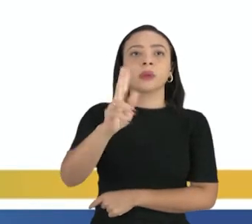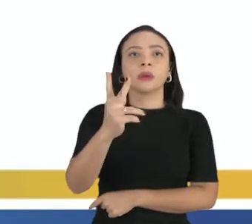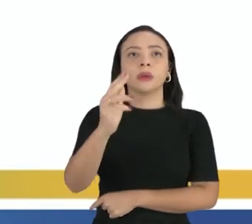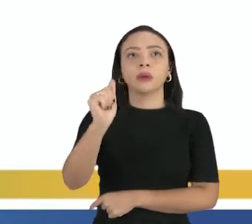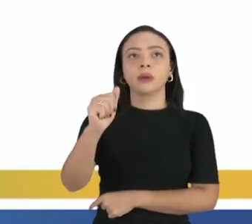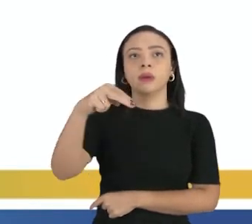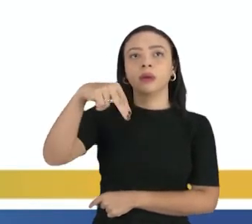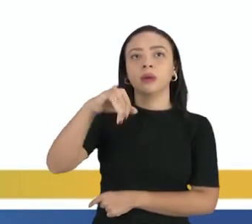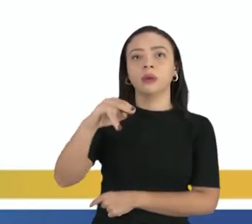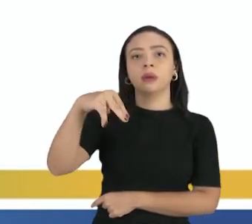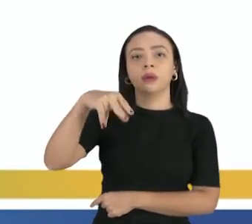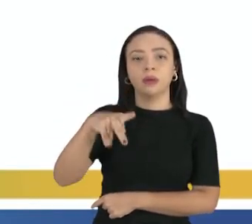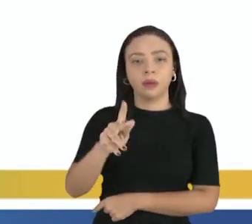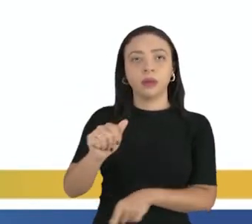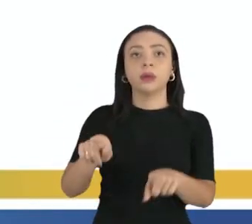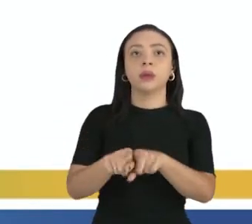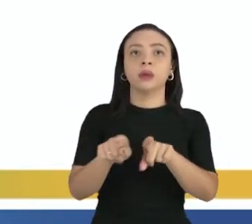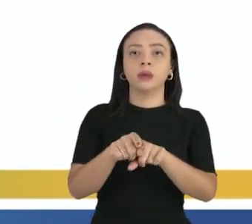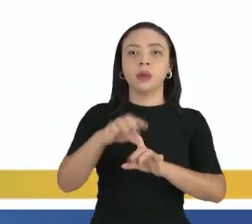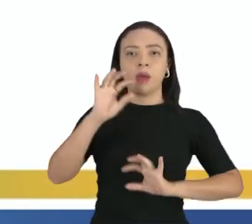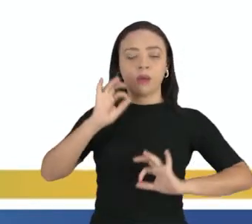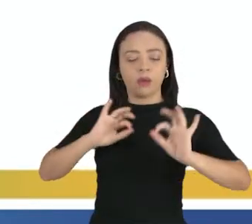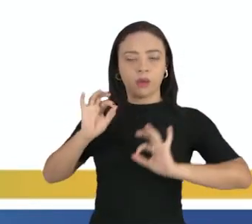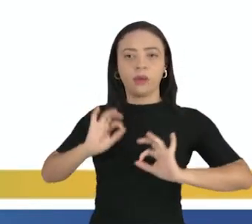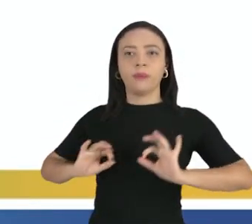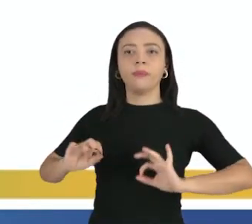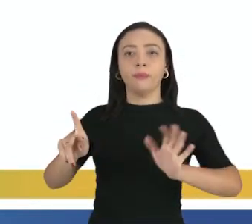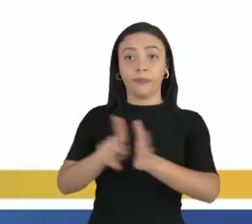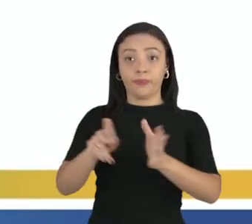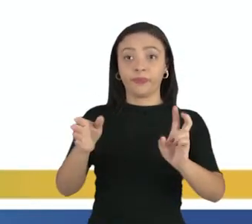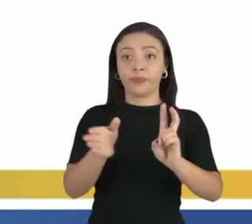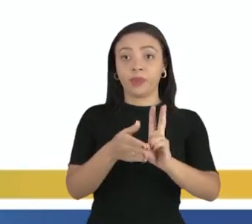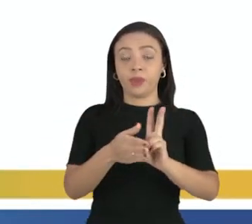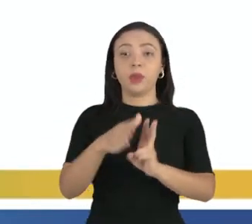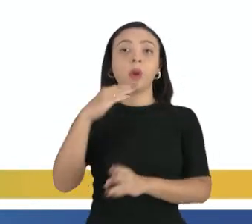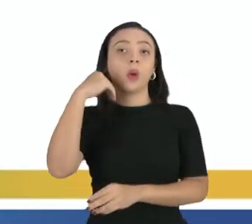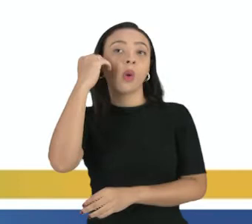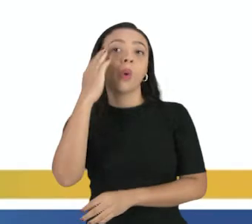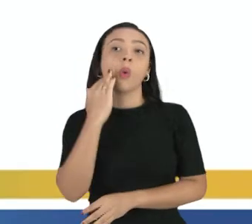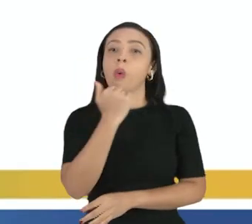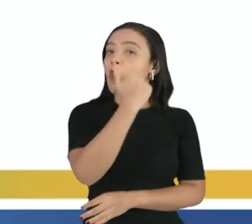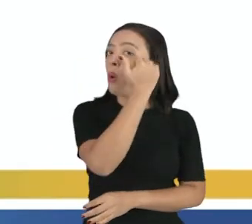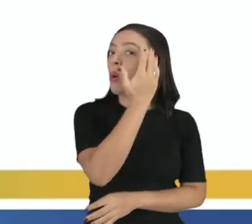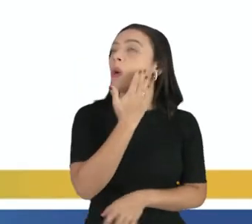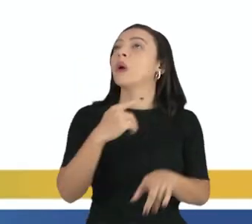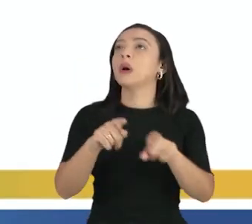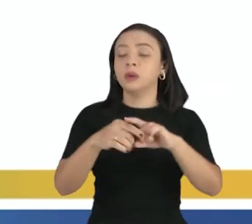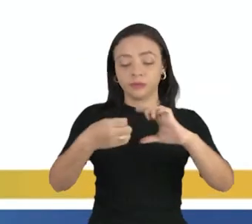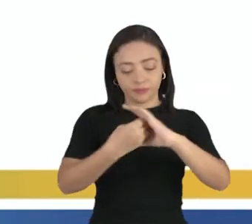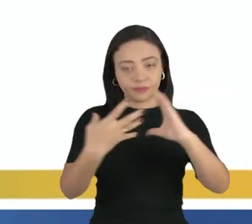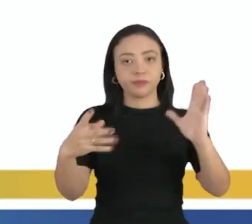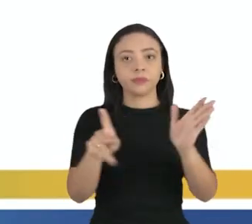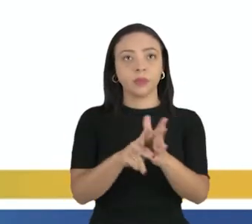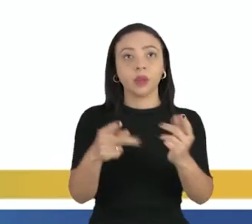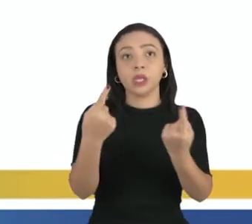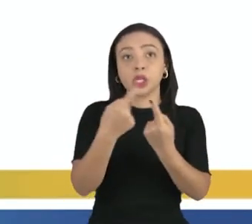com pinturas corporais, né, vestimenta indígena, certo? Característico dessa etnia.